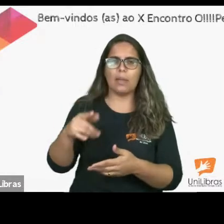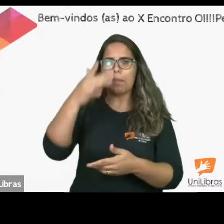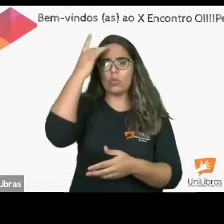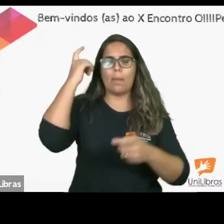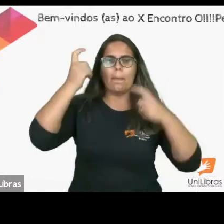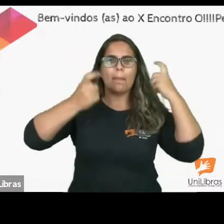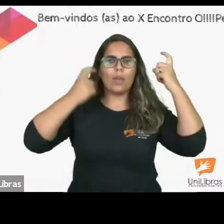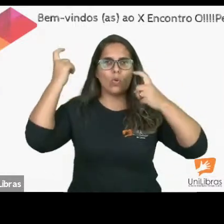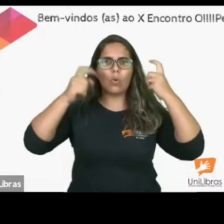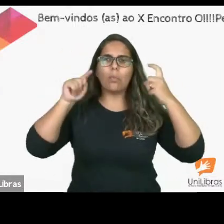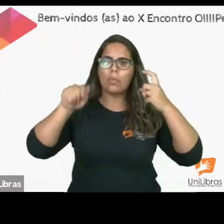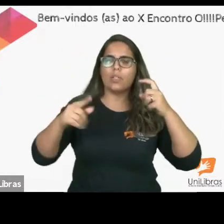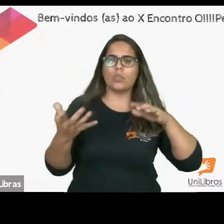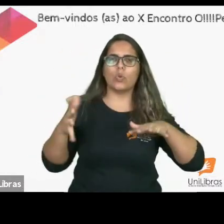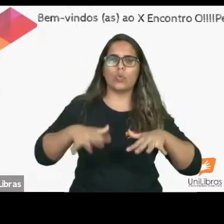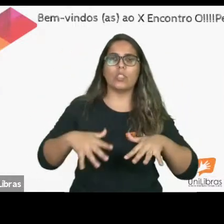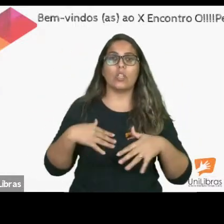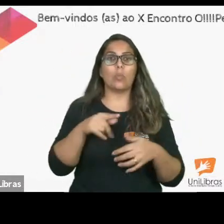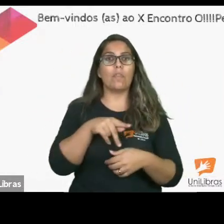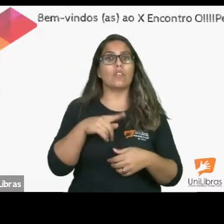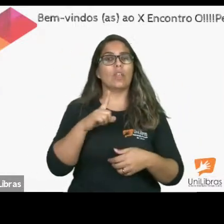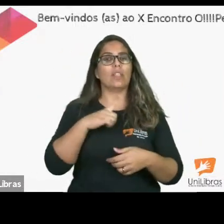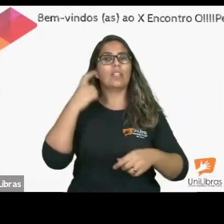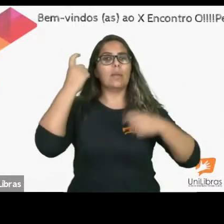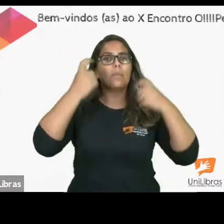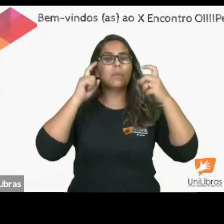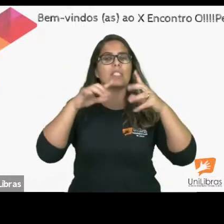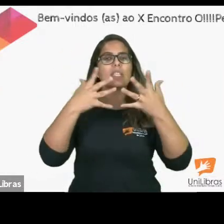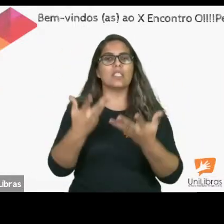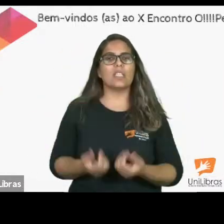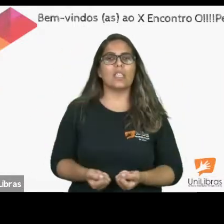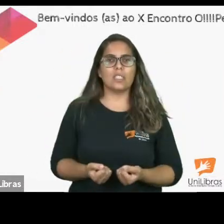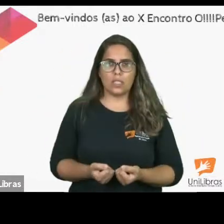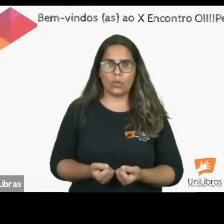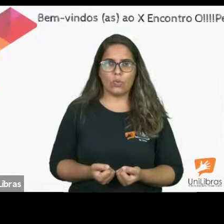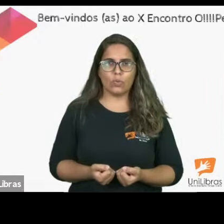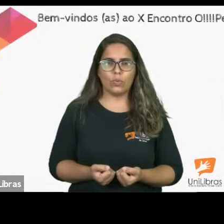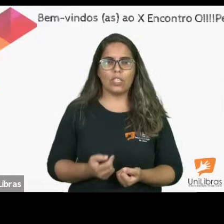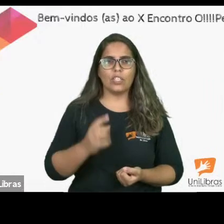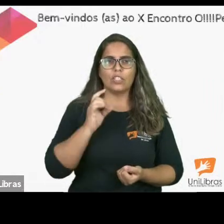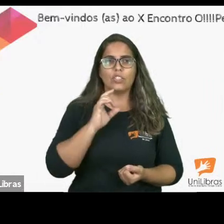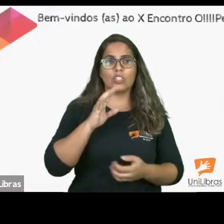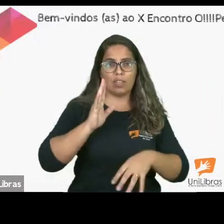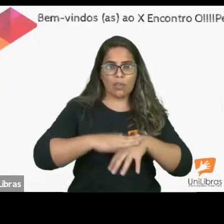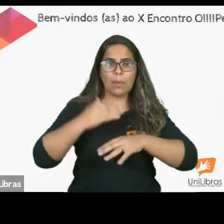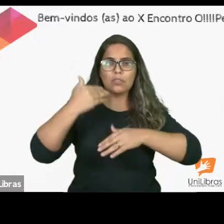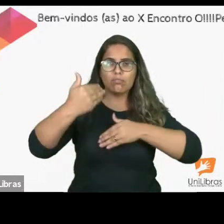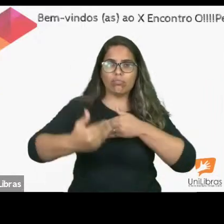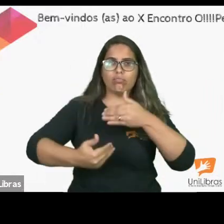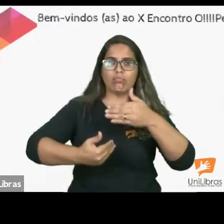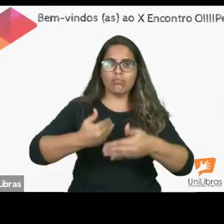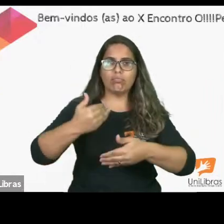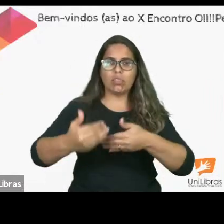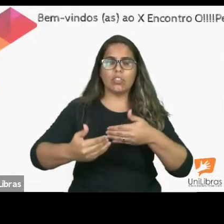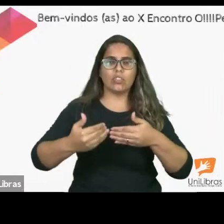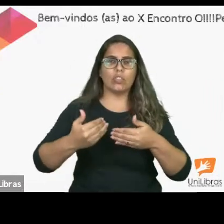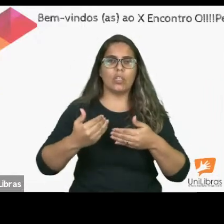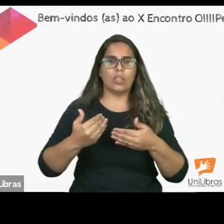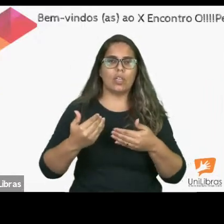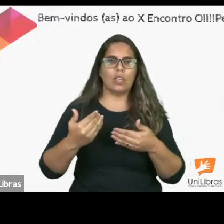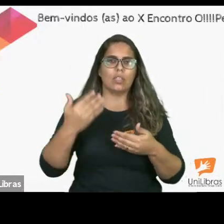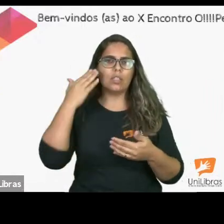que todo educador tem dessa aceitação e de cada vez mais a gente esmerar